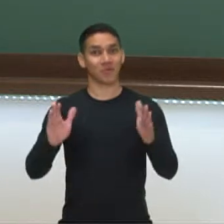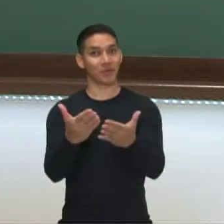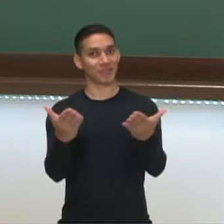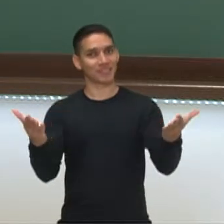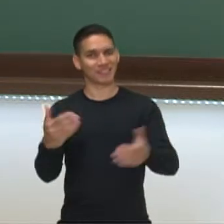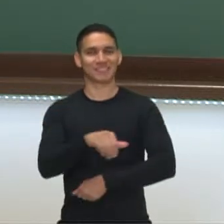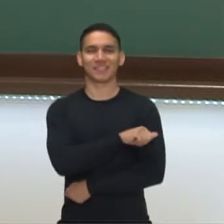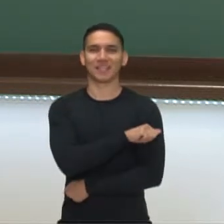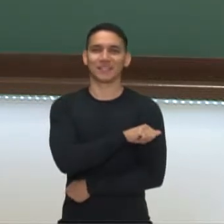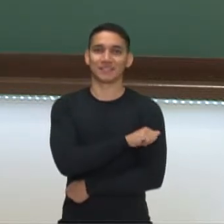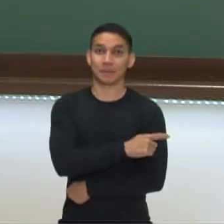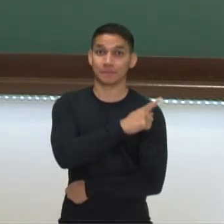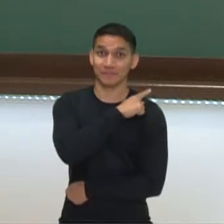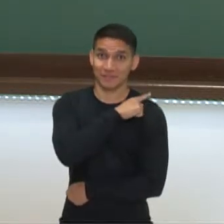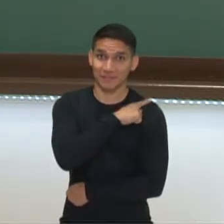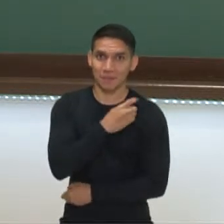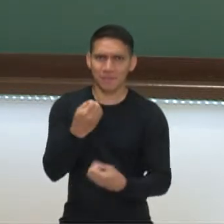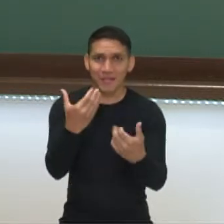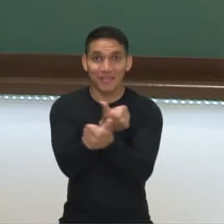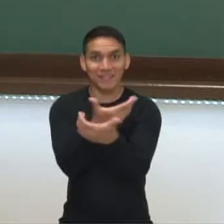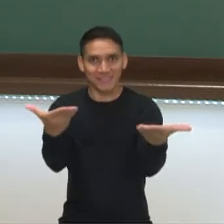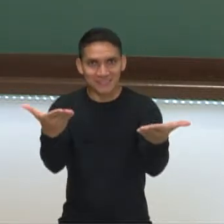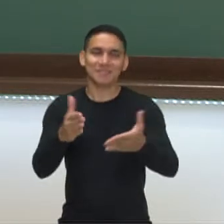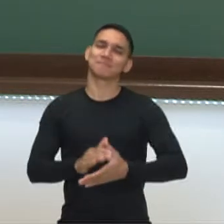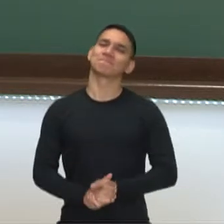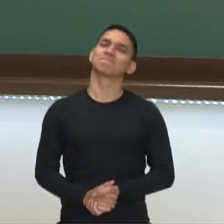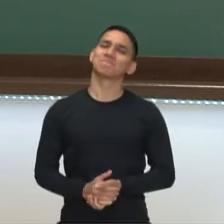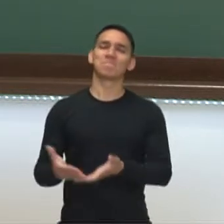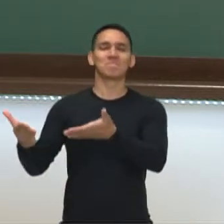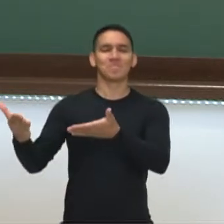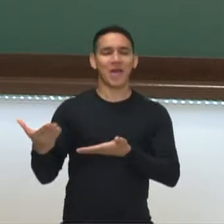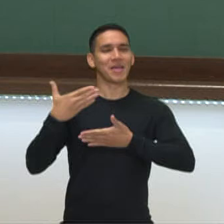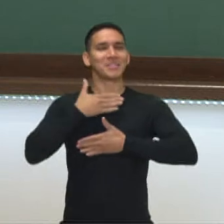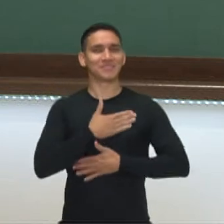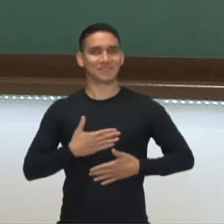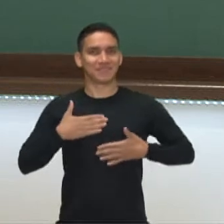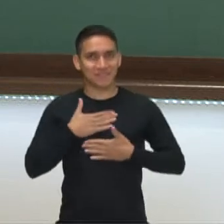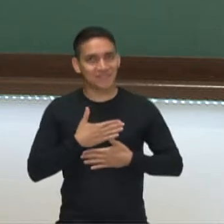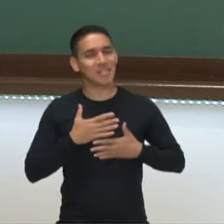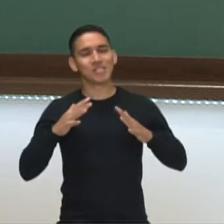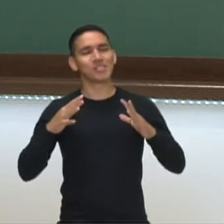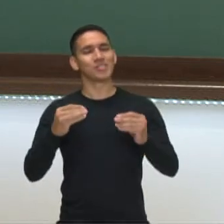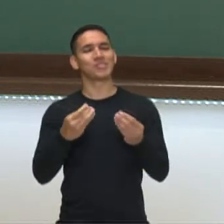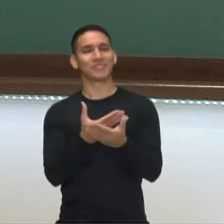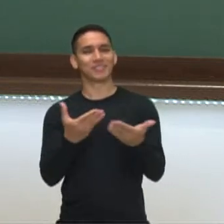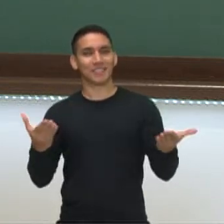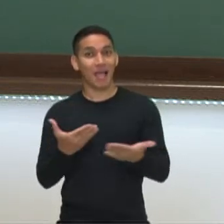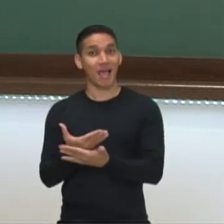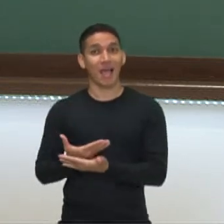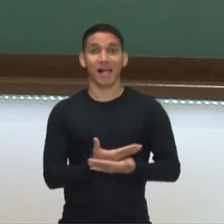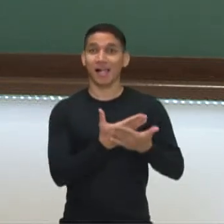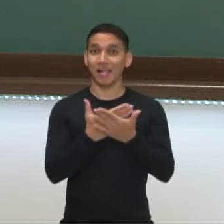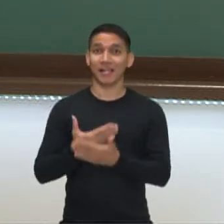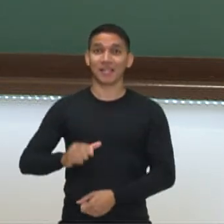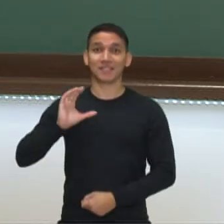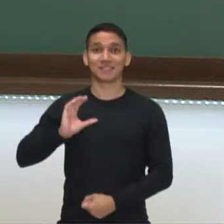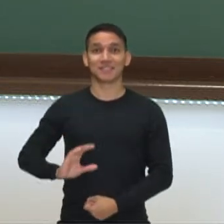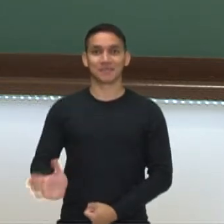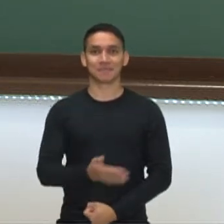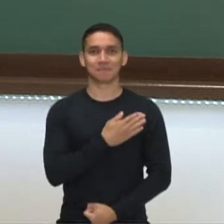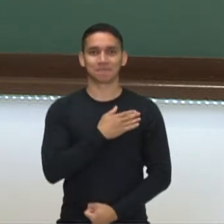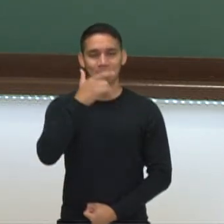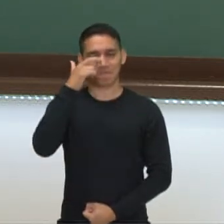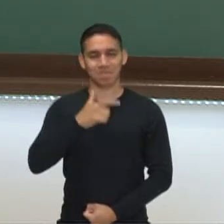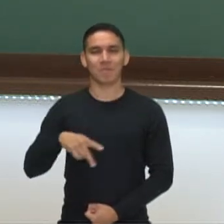Olá, estudantes da primeira série, tudo bem com vocês? Sejam bem-vindos, sejam bem-vindas à nossa aula de Cidadania e Civismo.